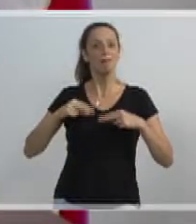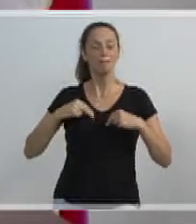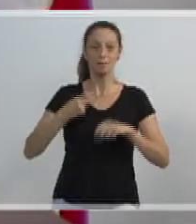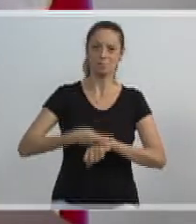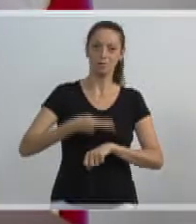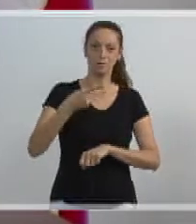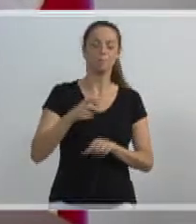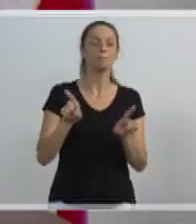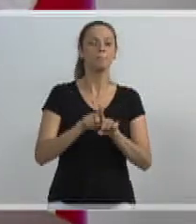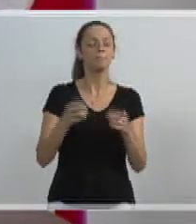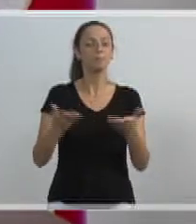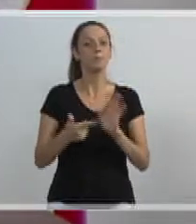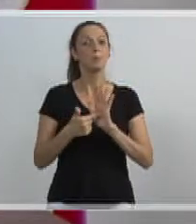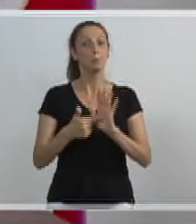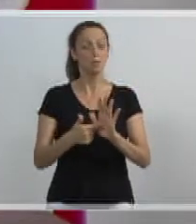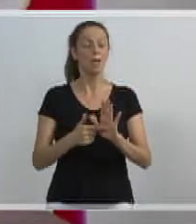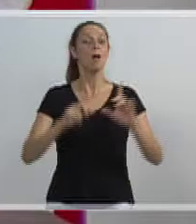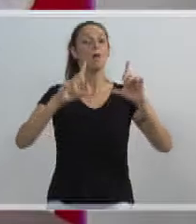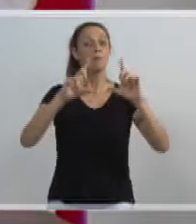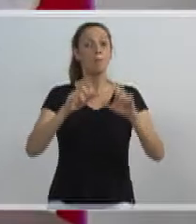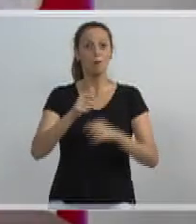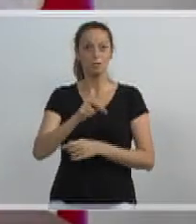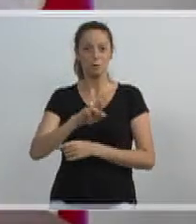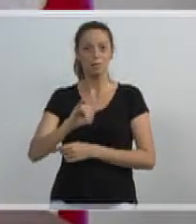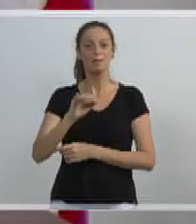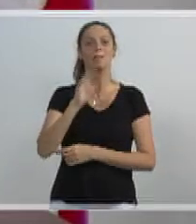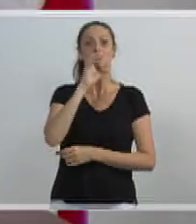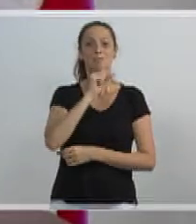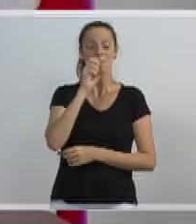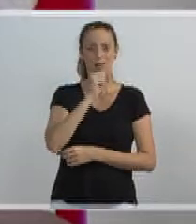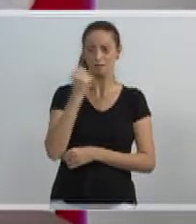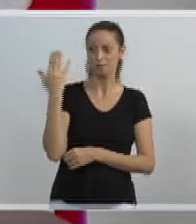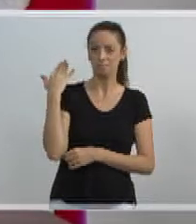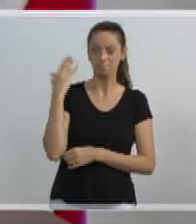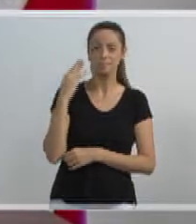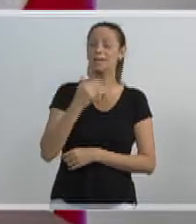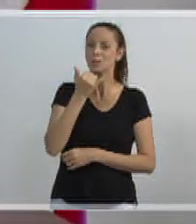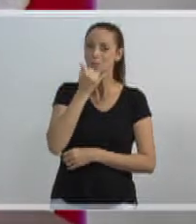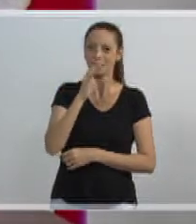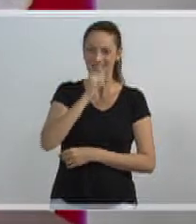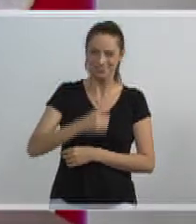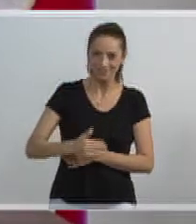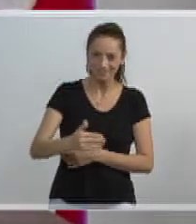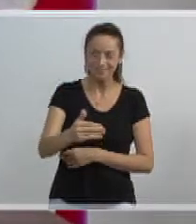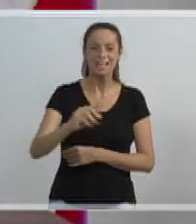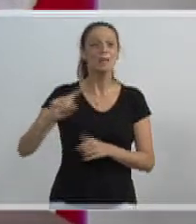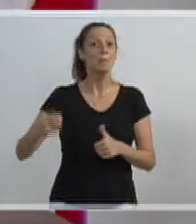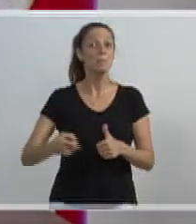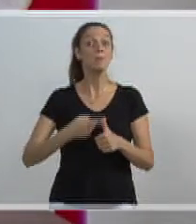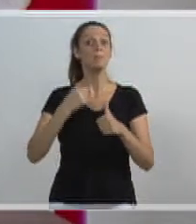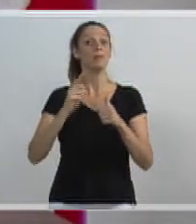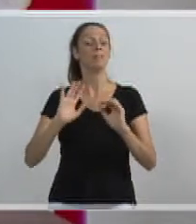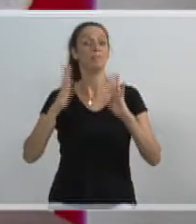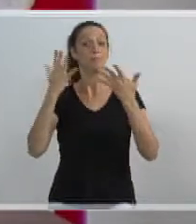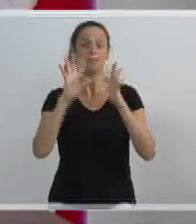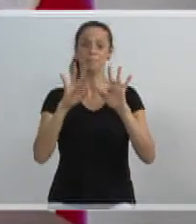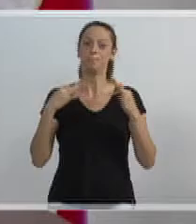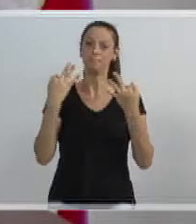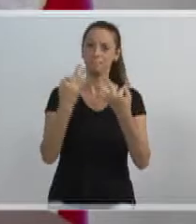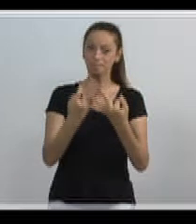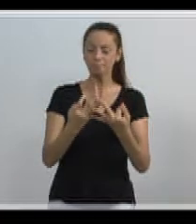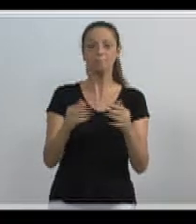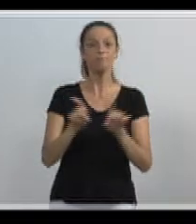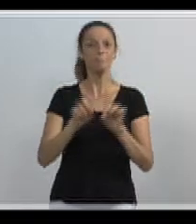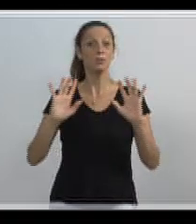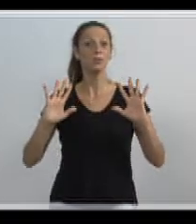gostaria que o Ari soltasse a foto ali, que neste sábado, dia 18/3, ocorrerá a primeira festa da família com show de talentos.